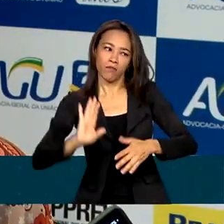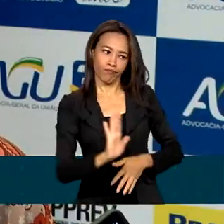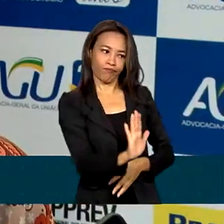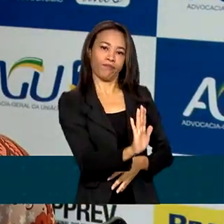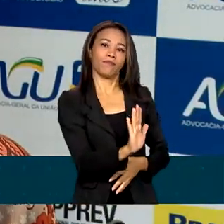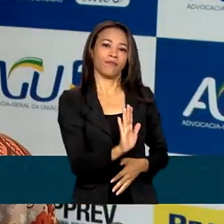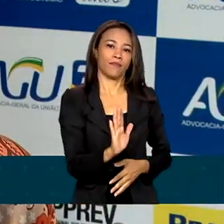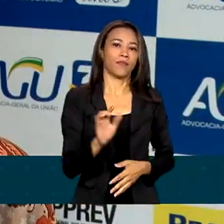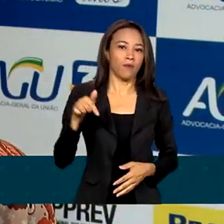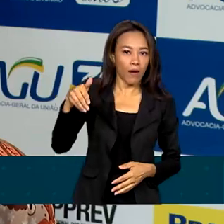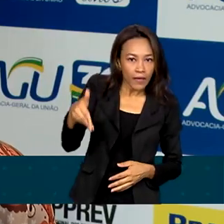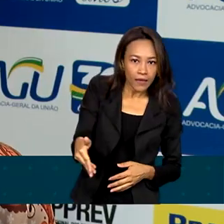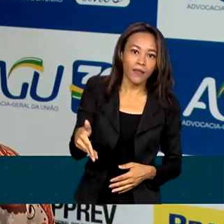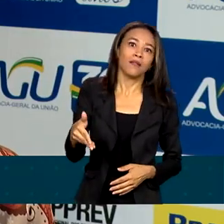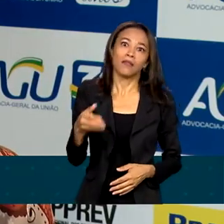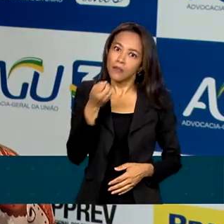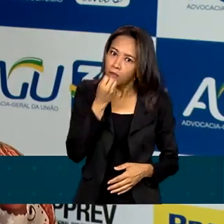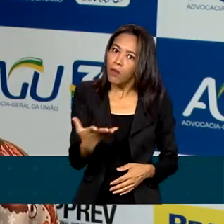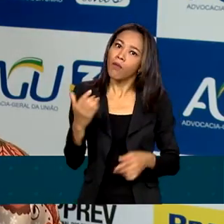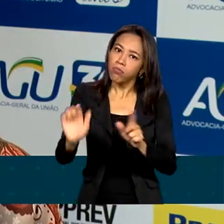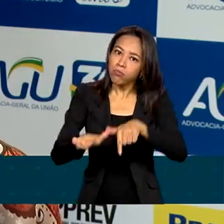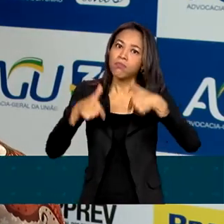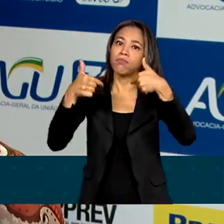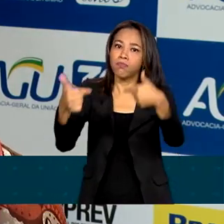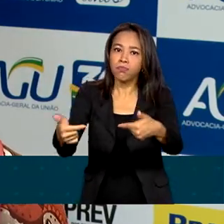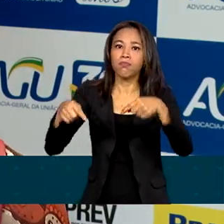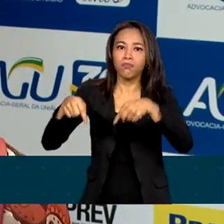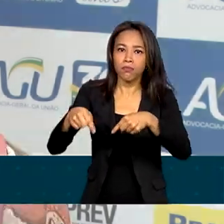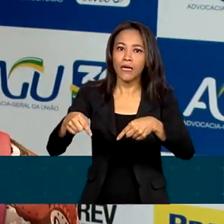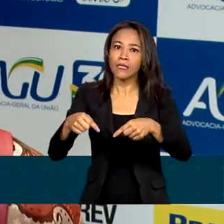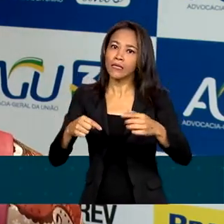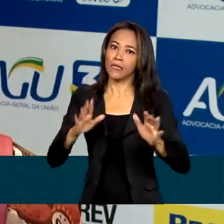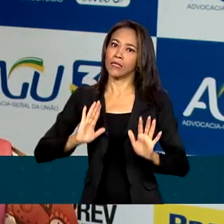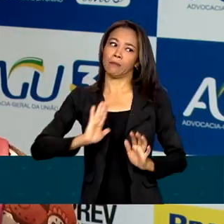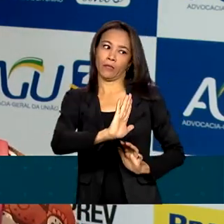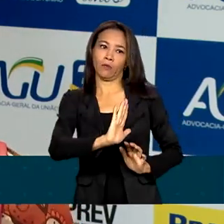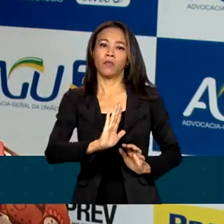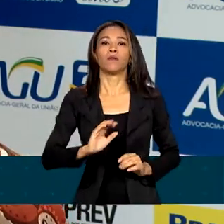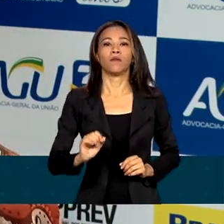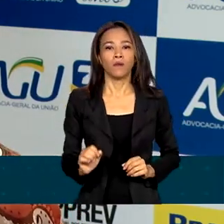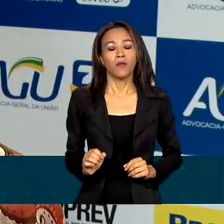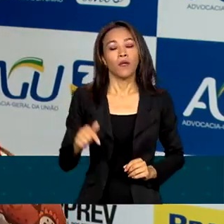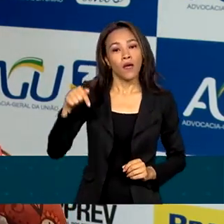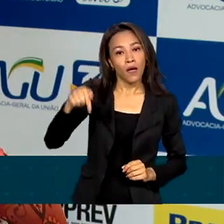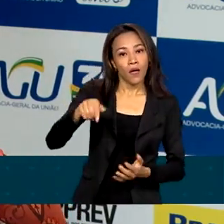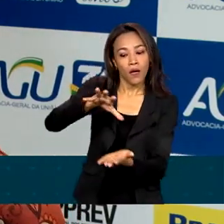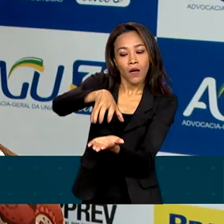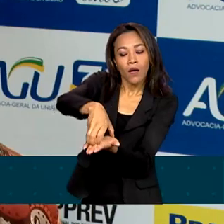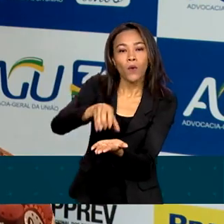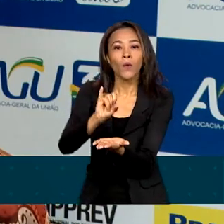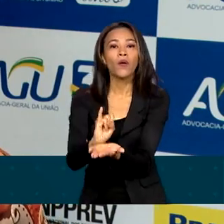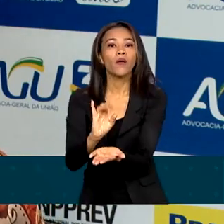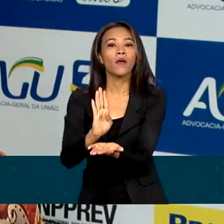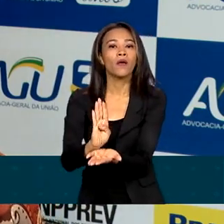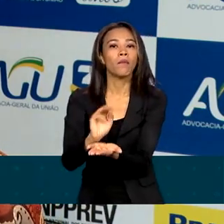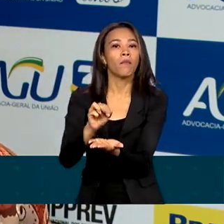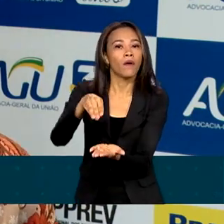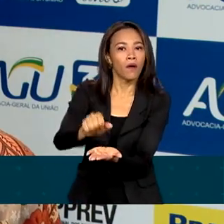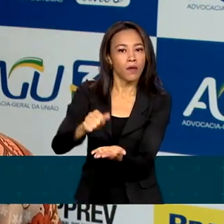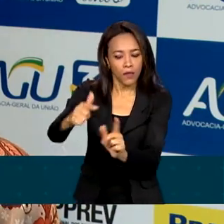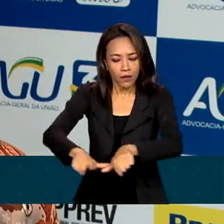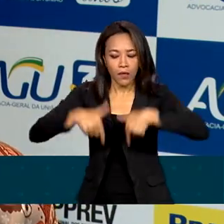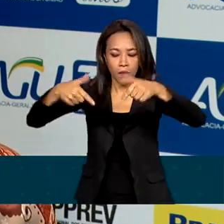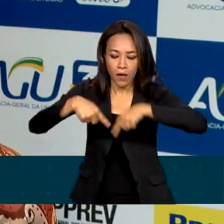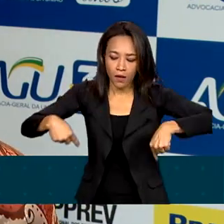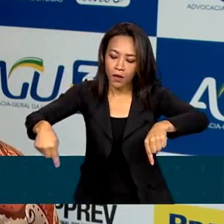está sendo muito efetiva essa barreira. O IBAMA está trabalhando não só na terra indígena,